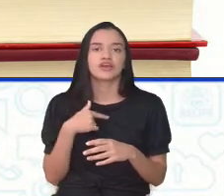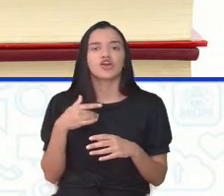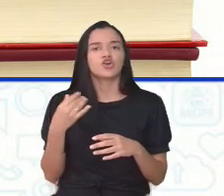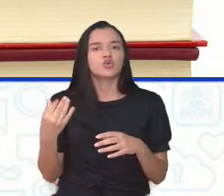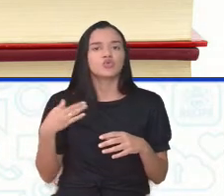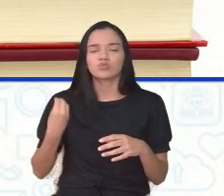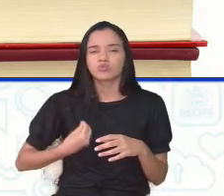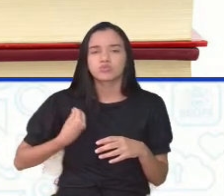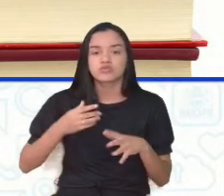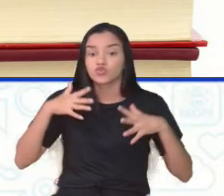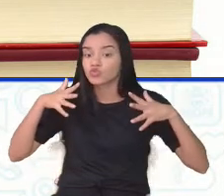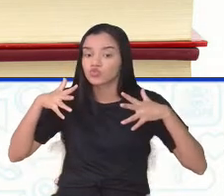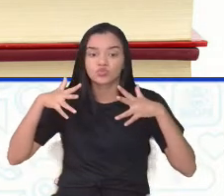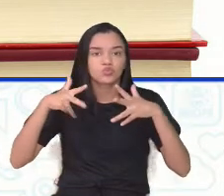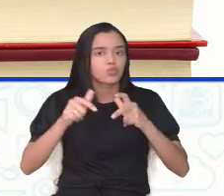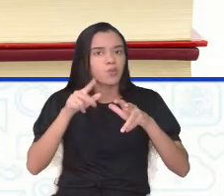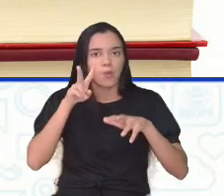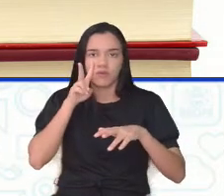presenciou